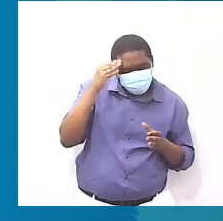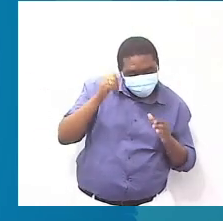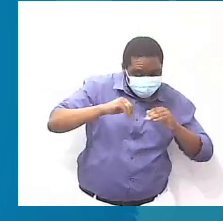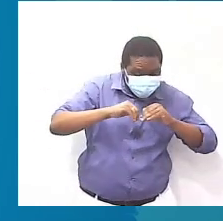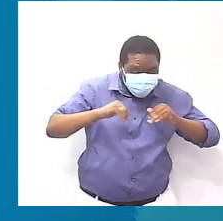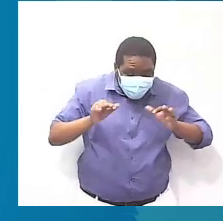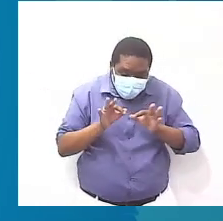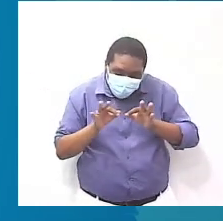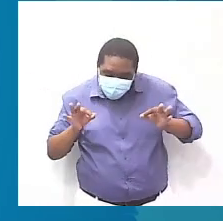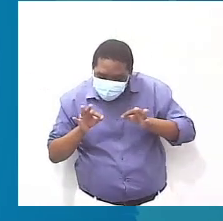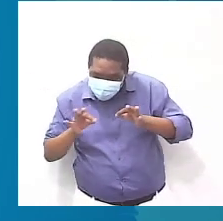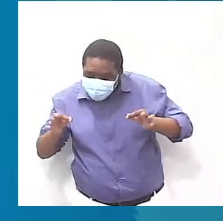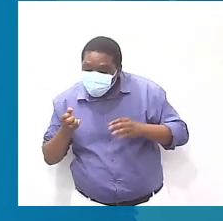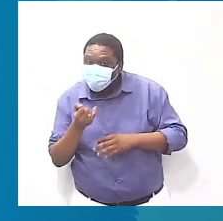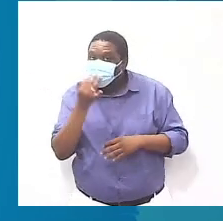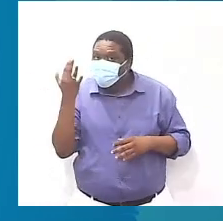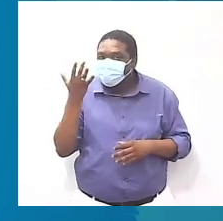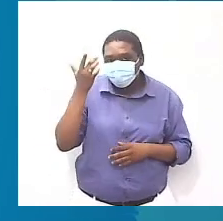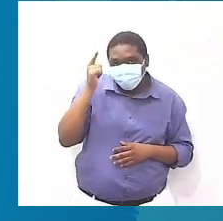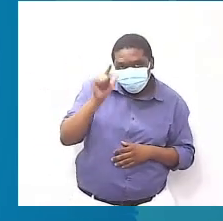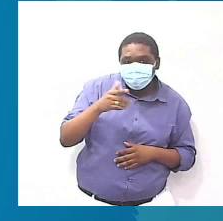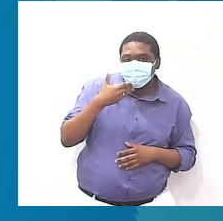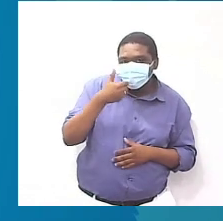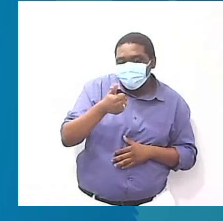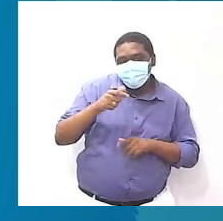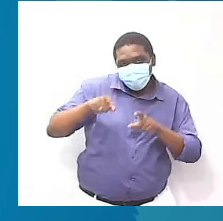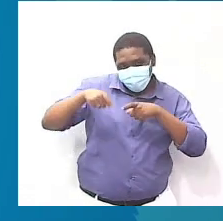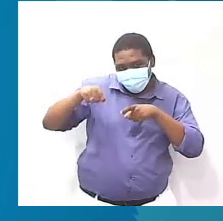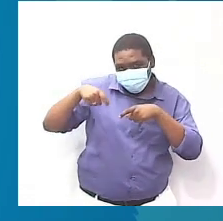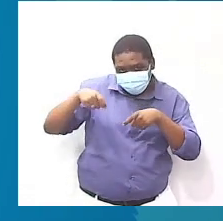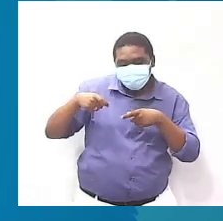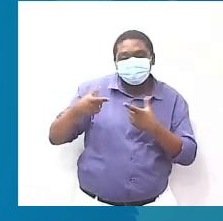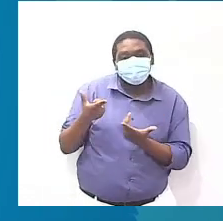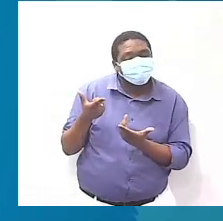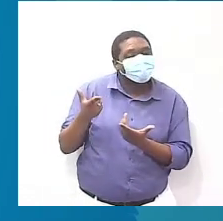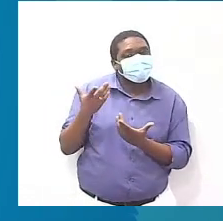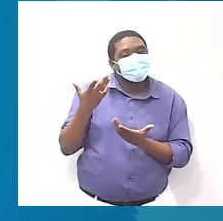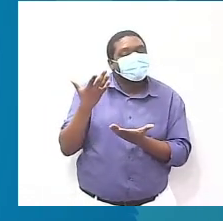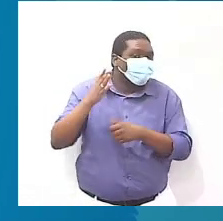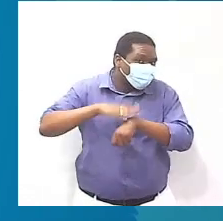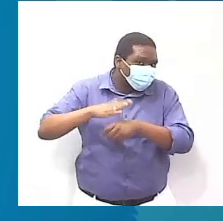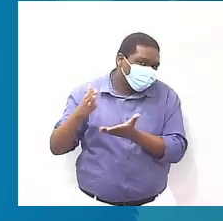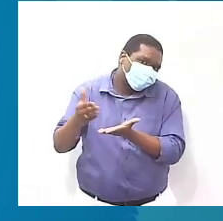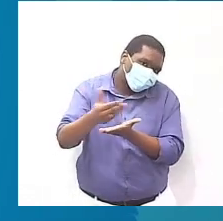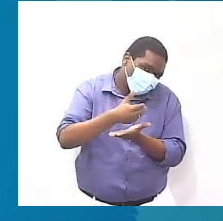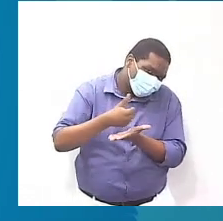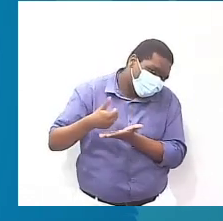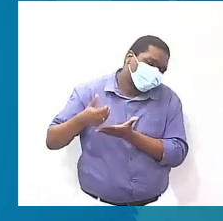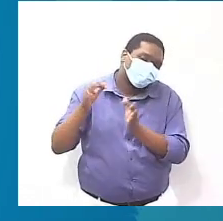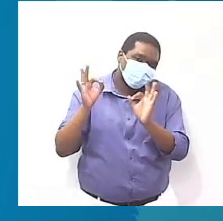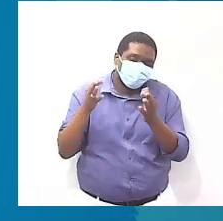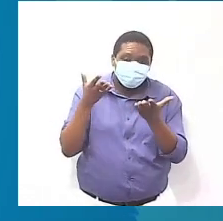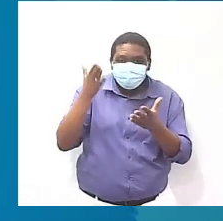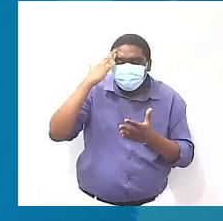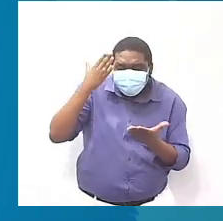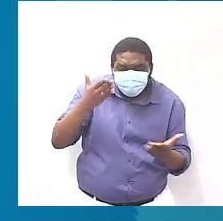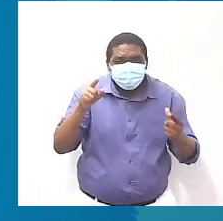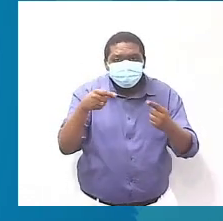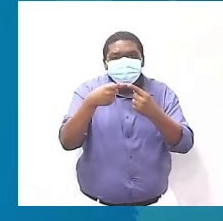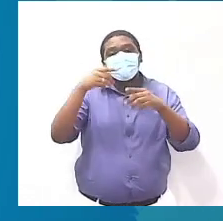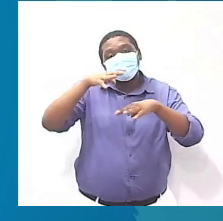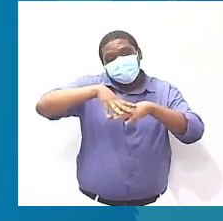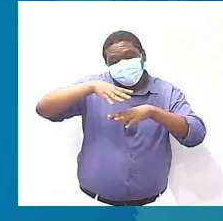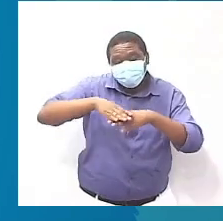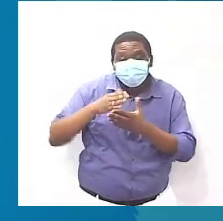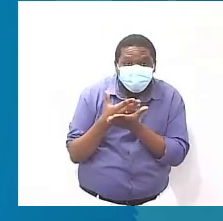começar a entender e aumentar a sua produção em relação à colheita. Entendeu aí como é que a matemática começou a